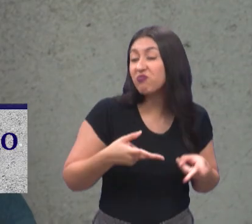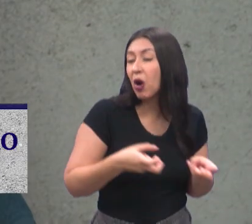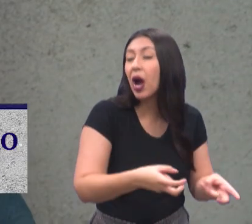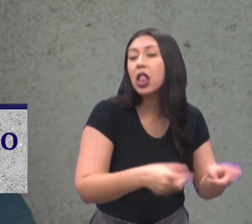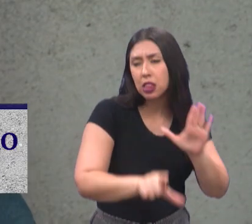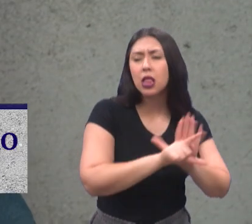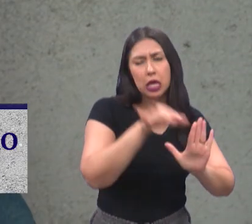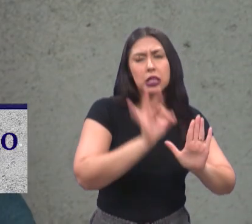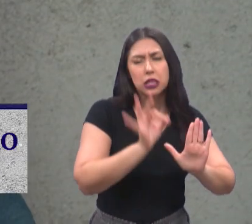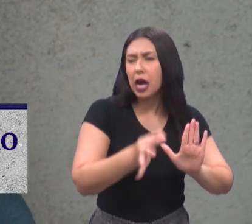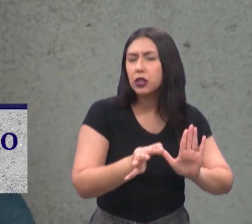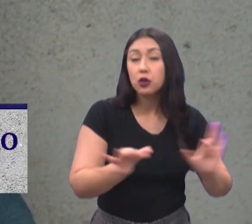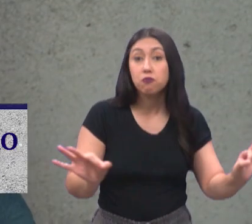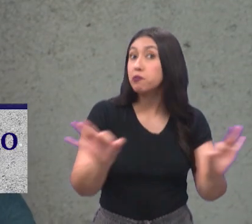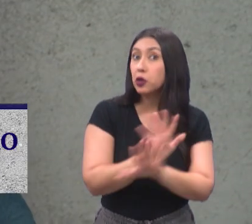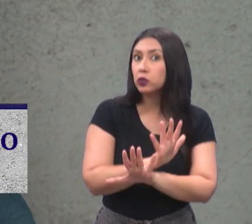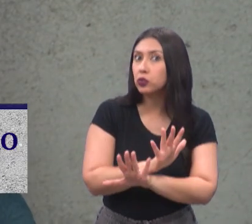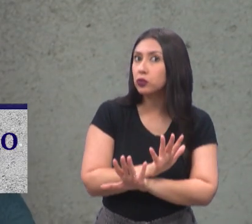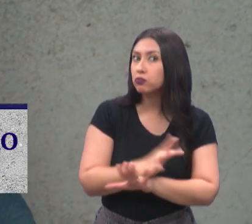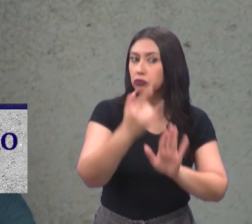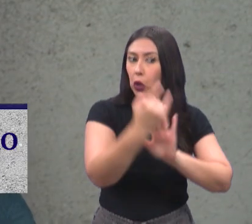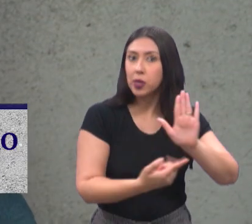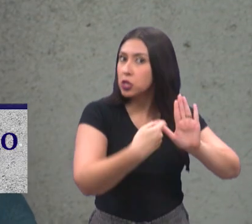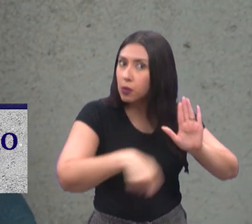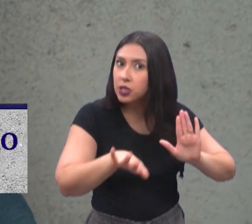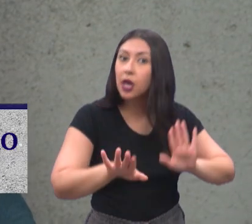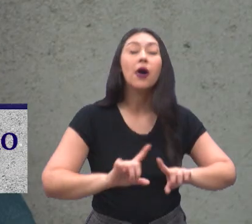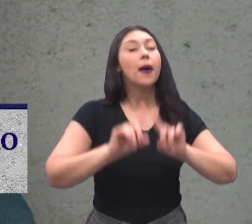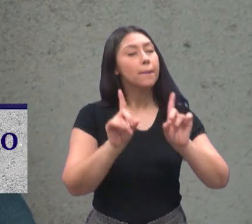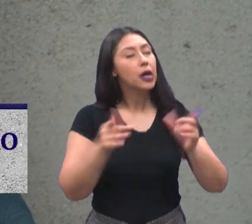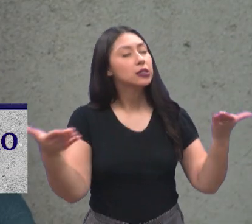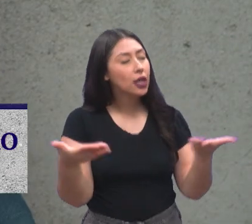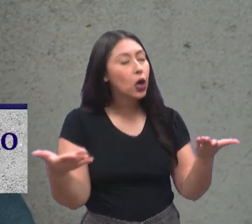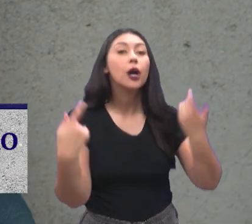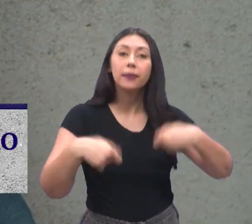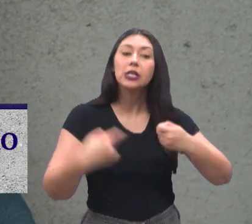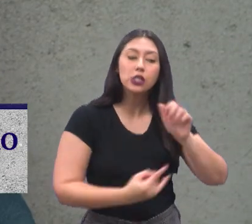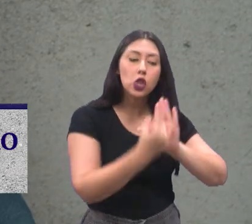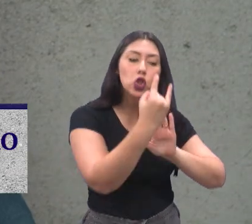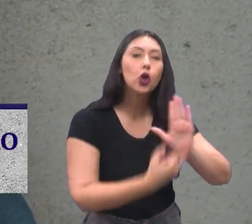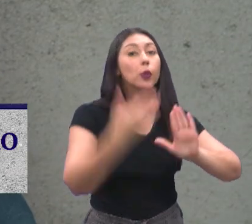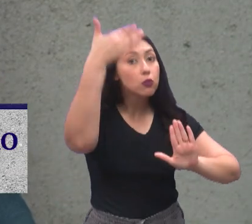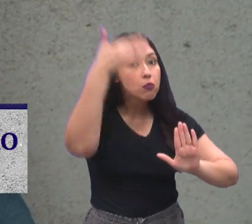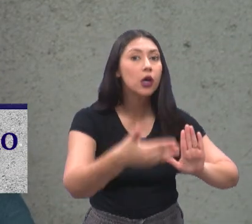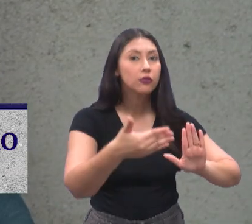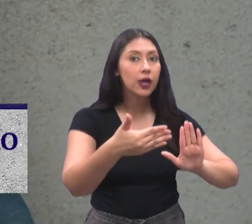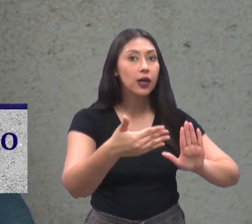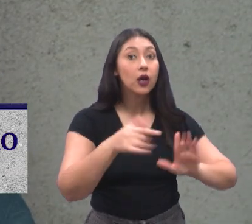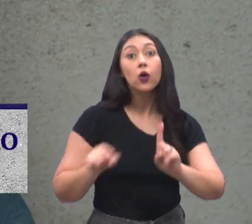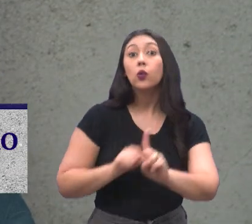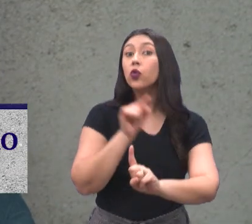de agora, quem vender ouro no Brasil terá que comprovar a origem do metal. A medida visa combater o